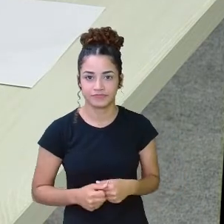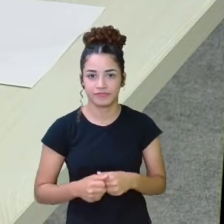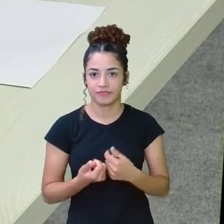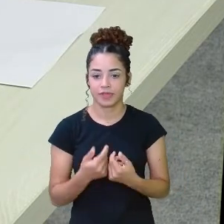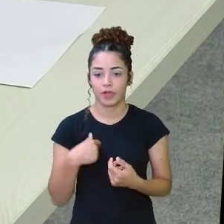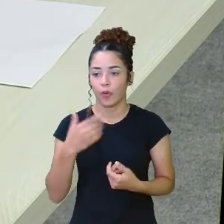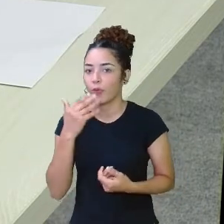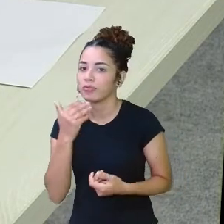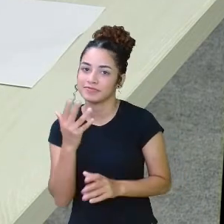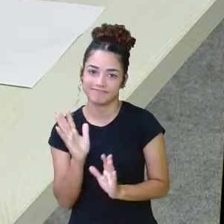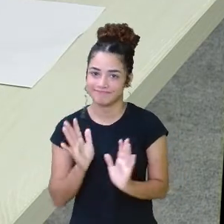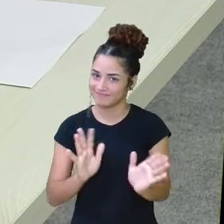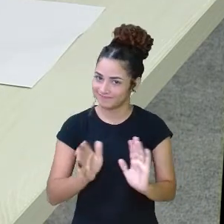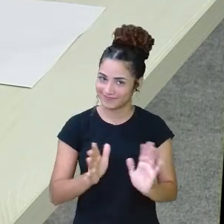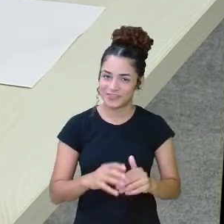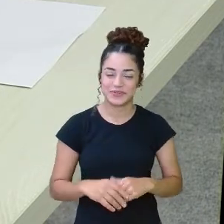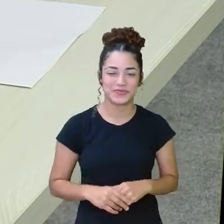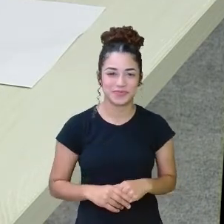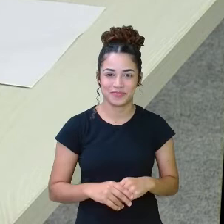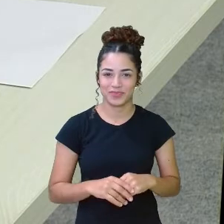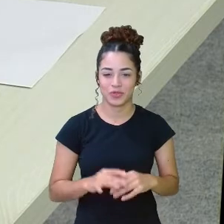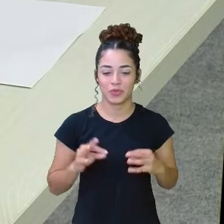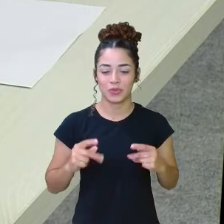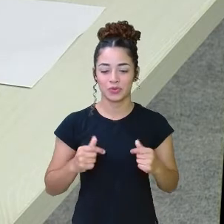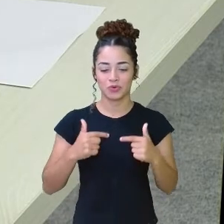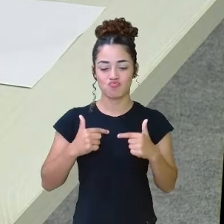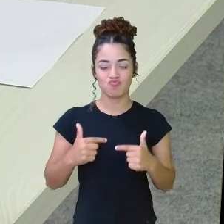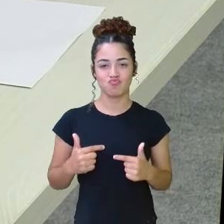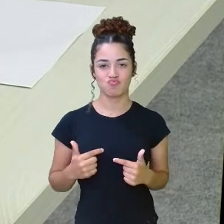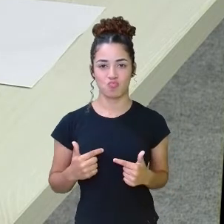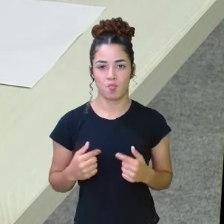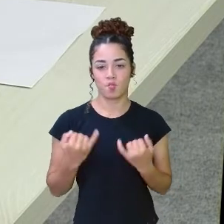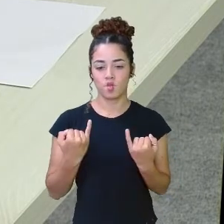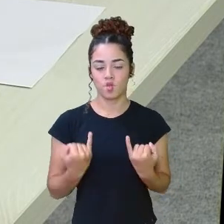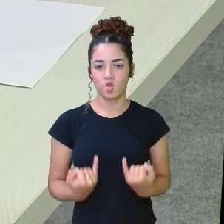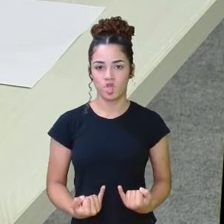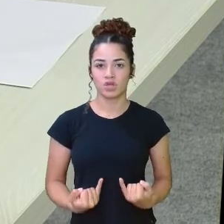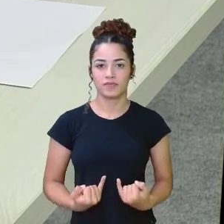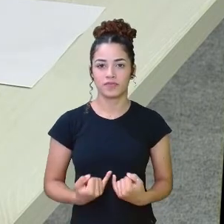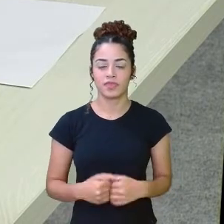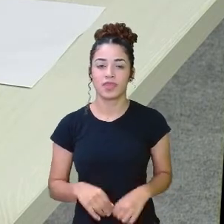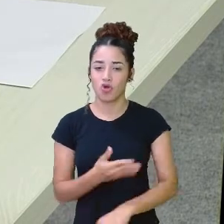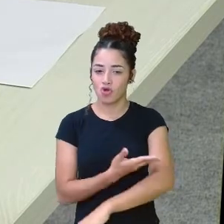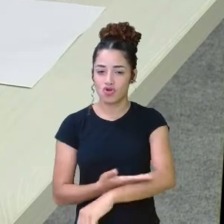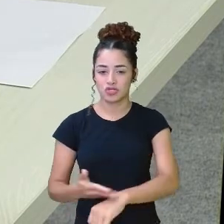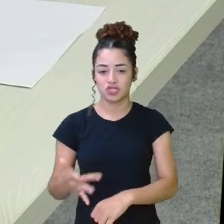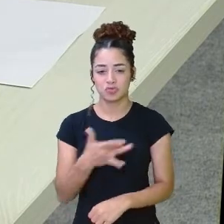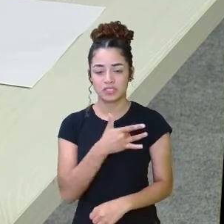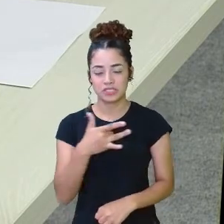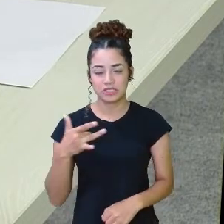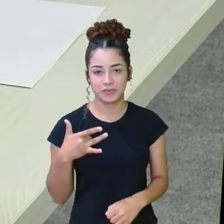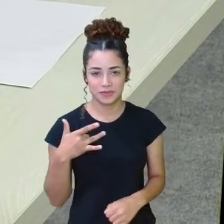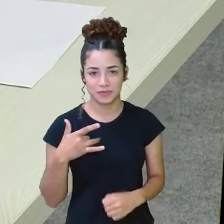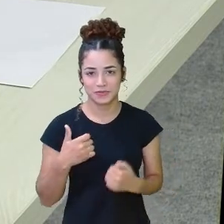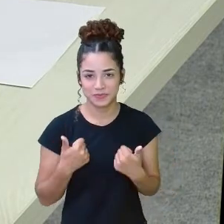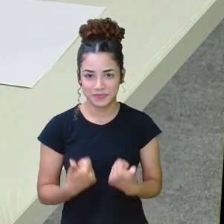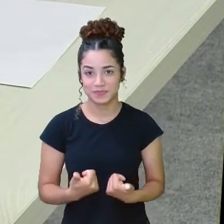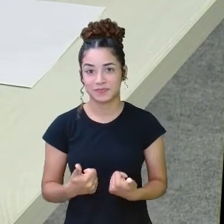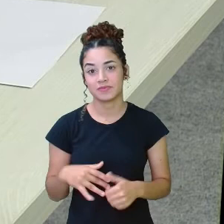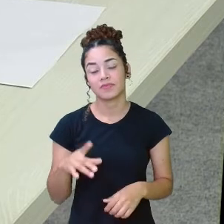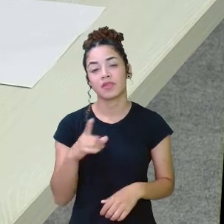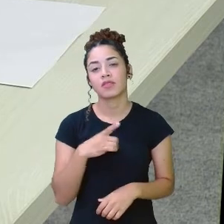vai comer e vai ficar todo mundo light, mantendo os hábitos saudáveis. Então, eu tenho